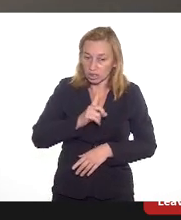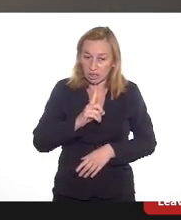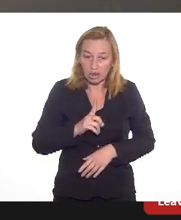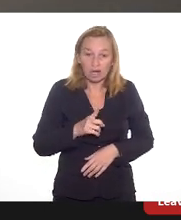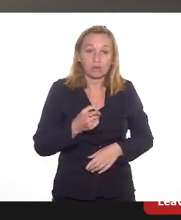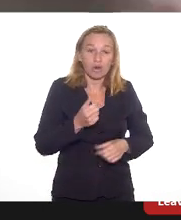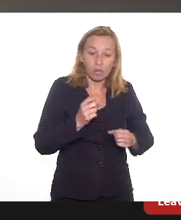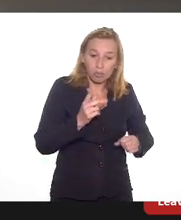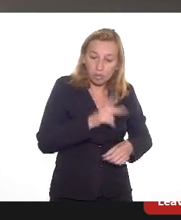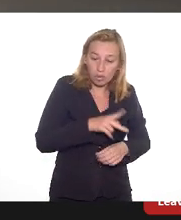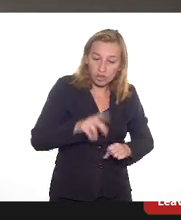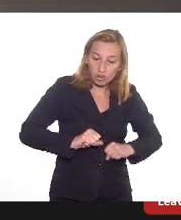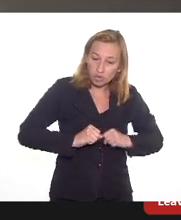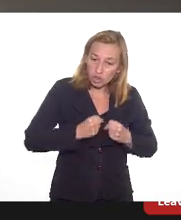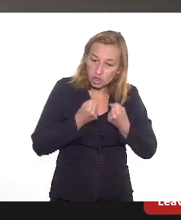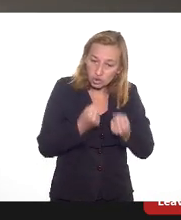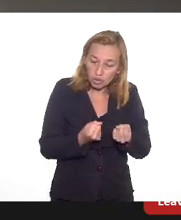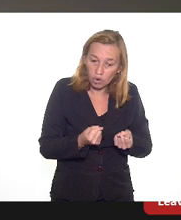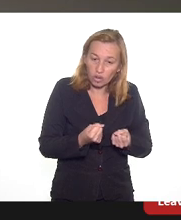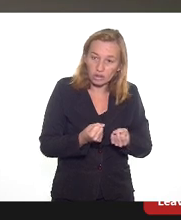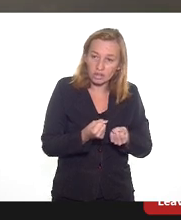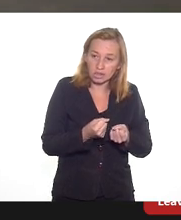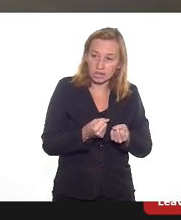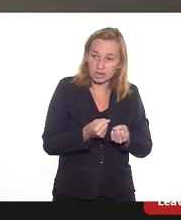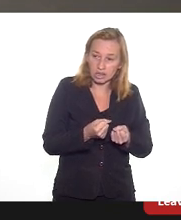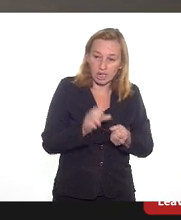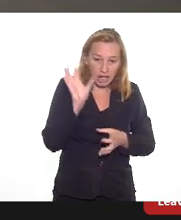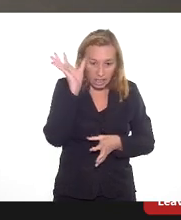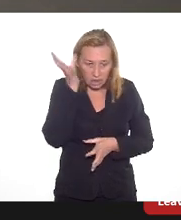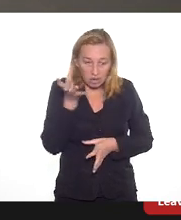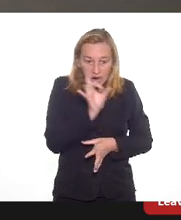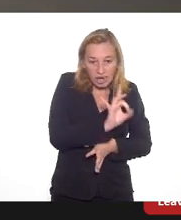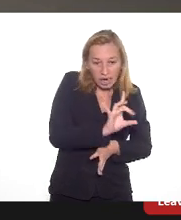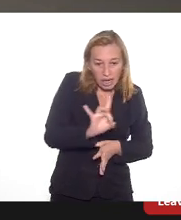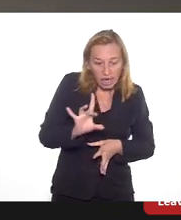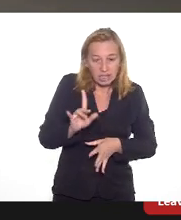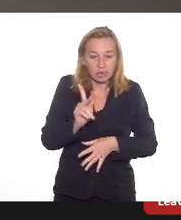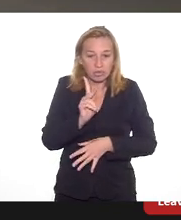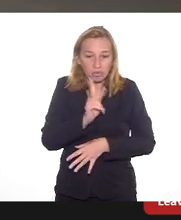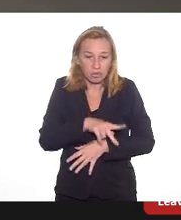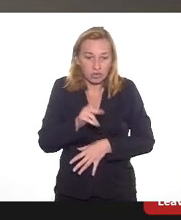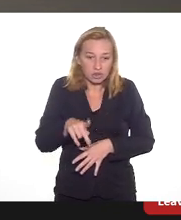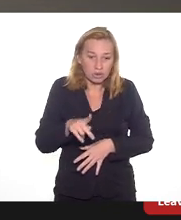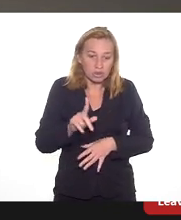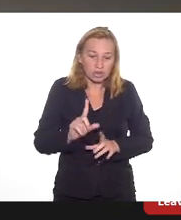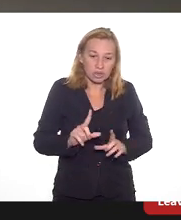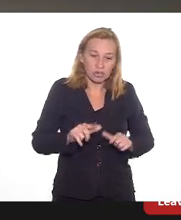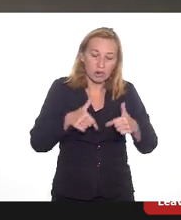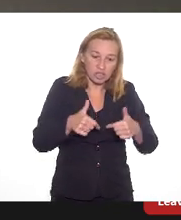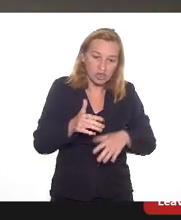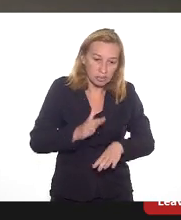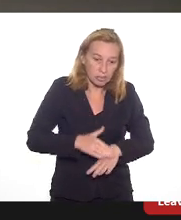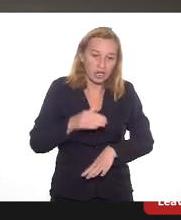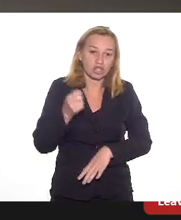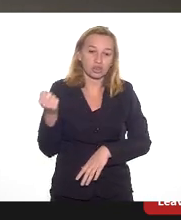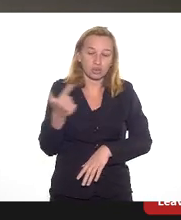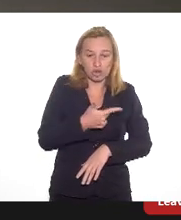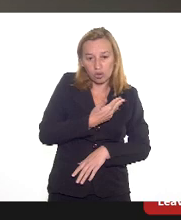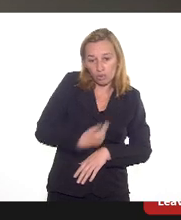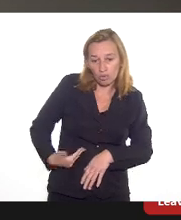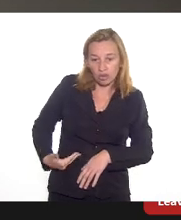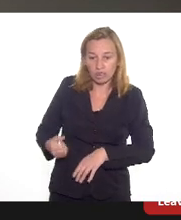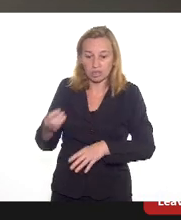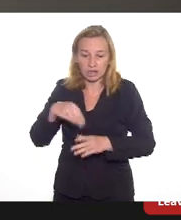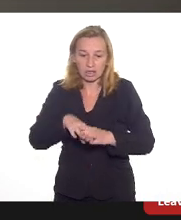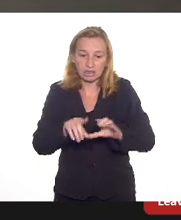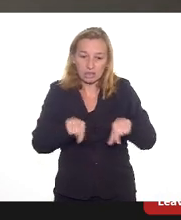leva para casa, se vira, resolve, ou seja, cada professor tem uma função muito maior do que a do governo na sala de aula, porque